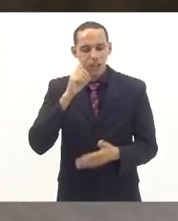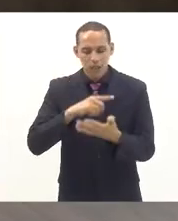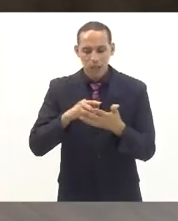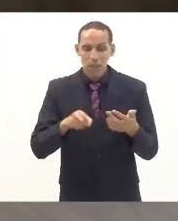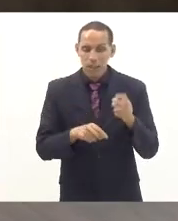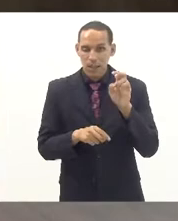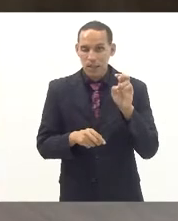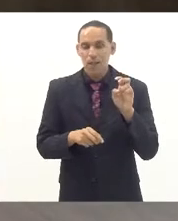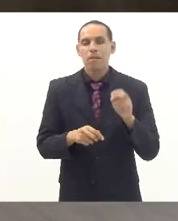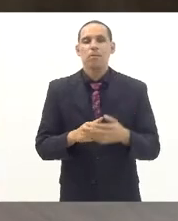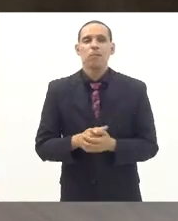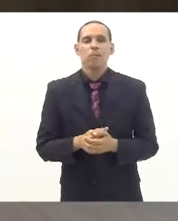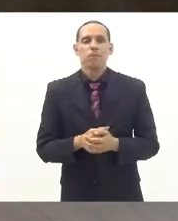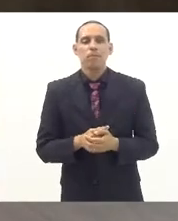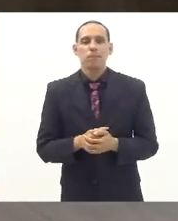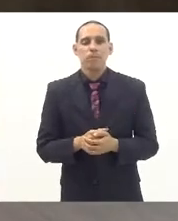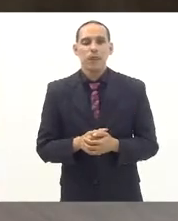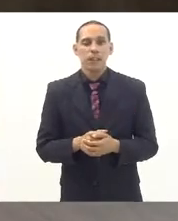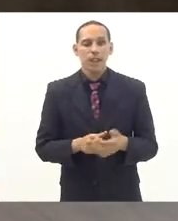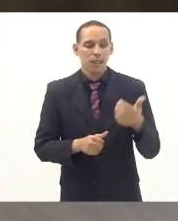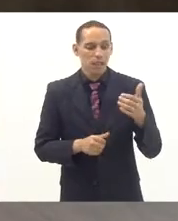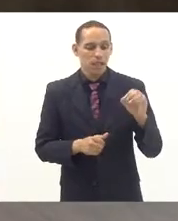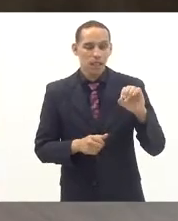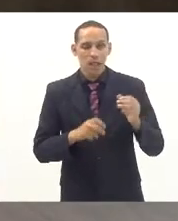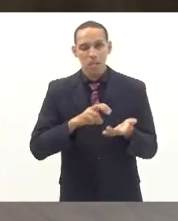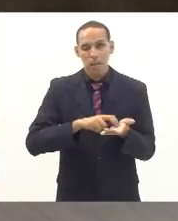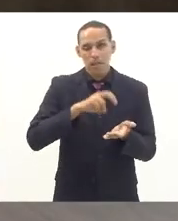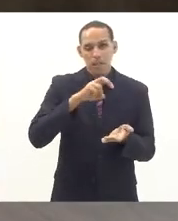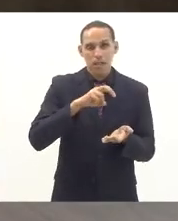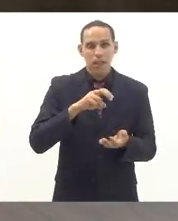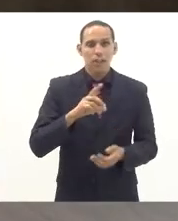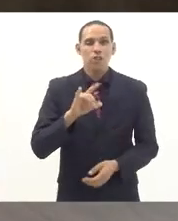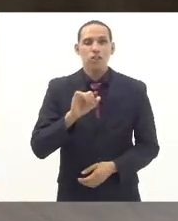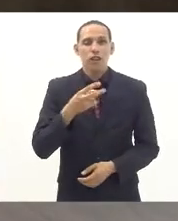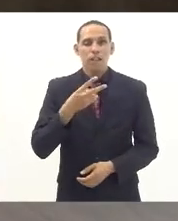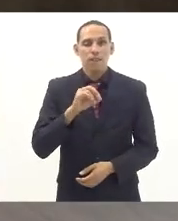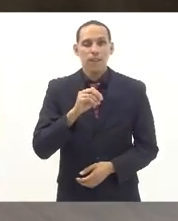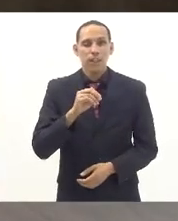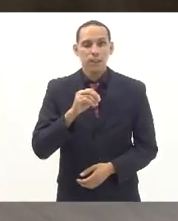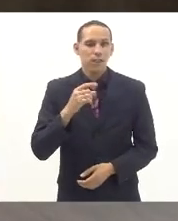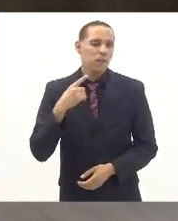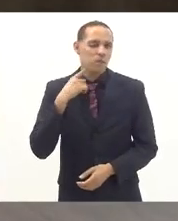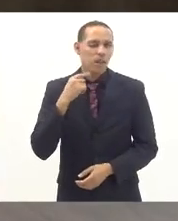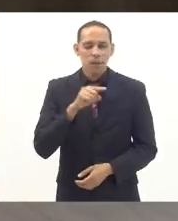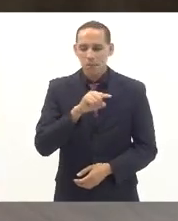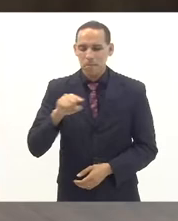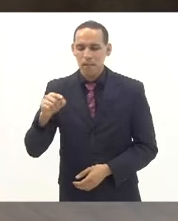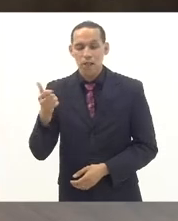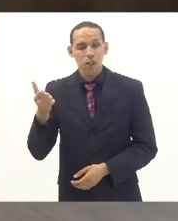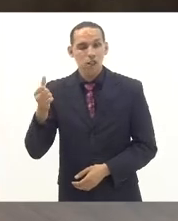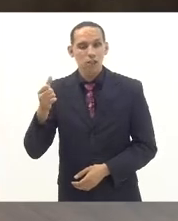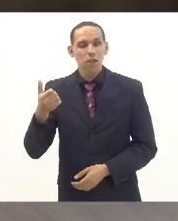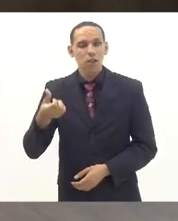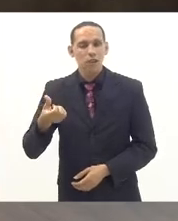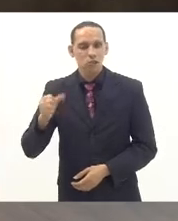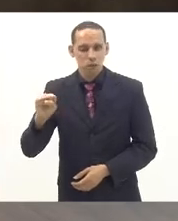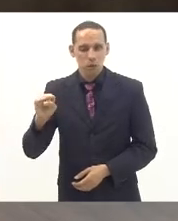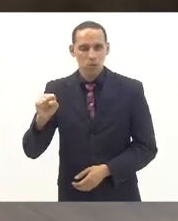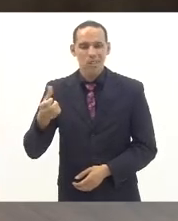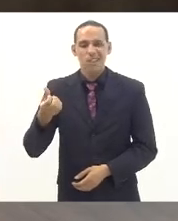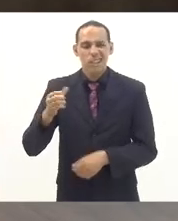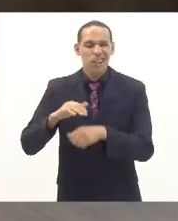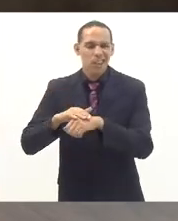das 10 horas da manhã do dia vinte de maio até às dezoito horas do dia